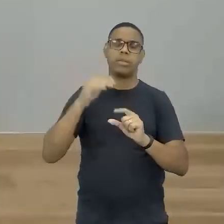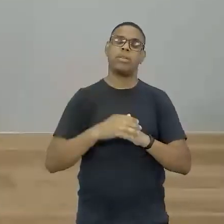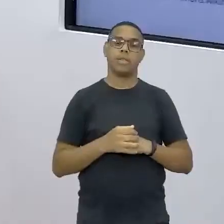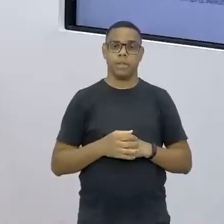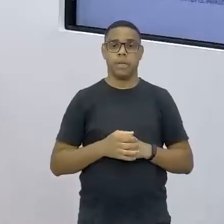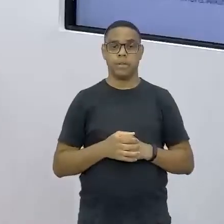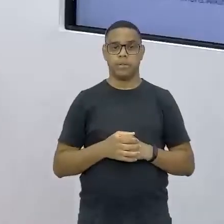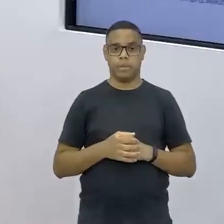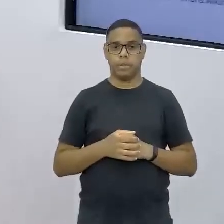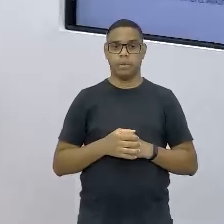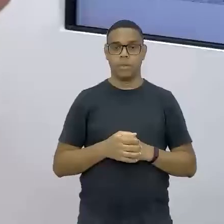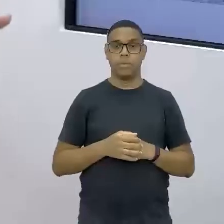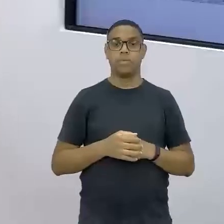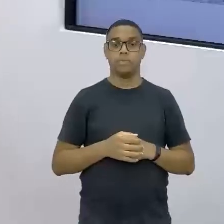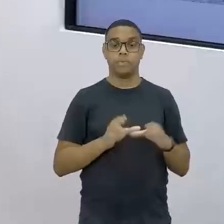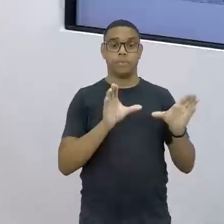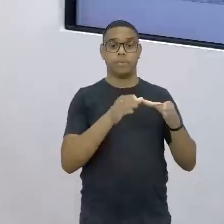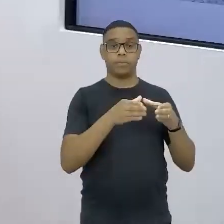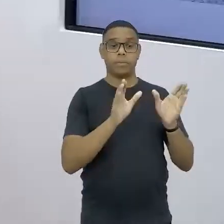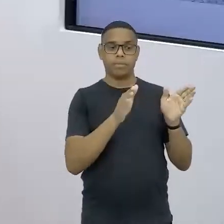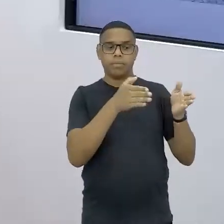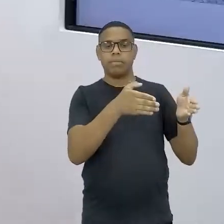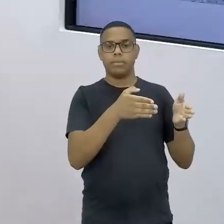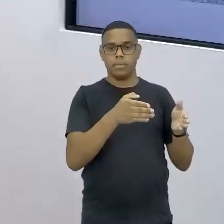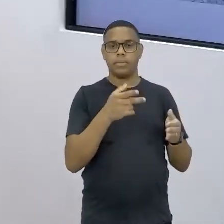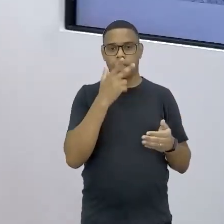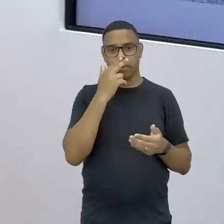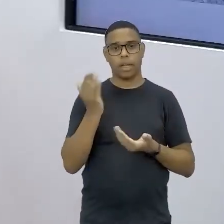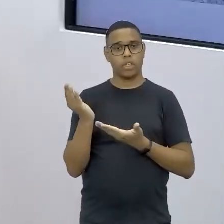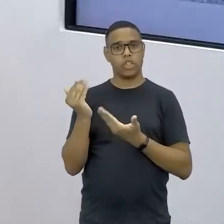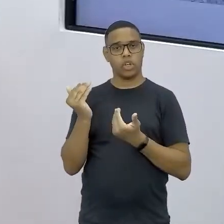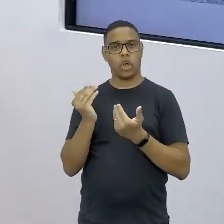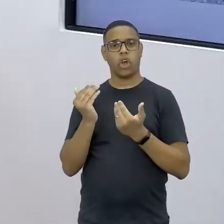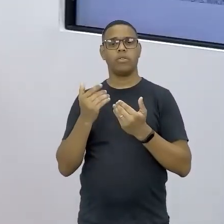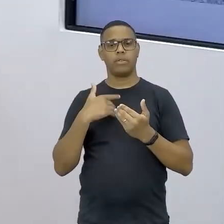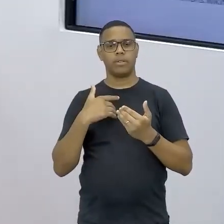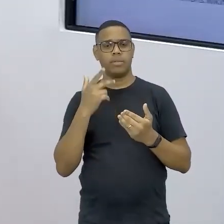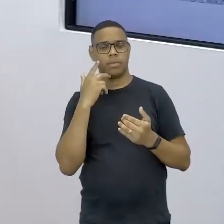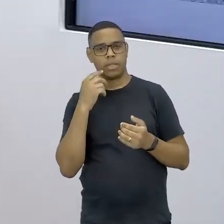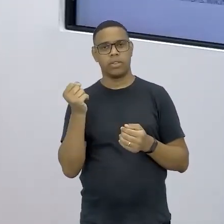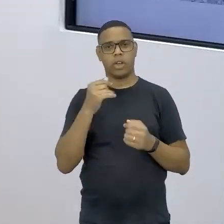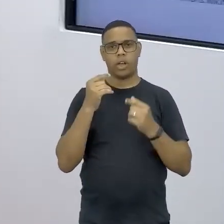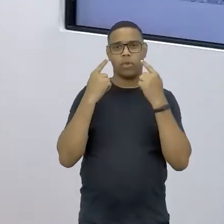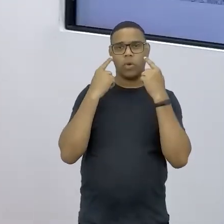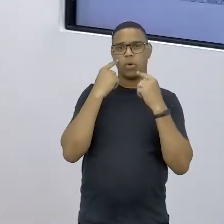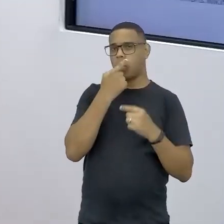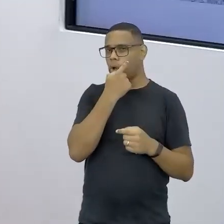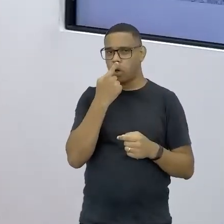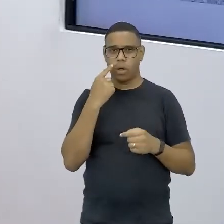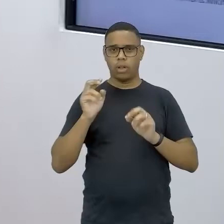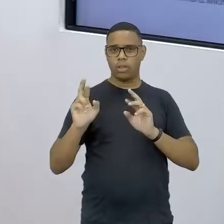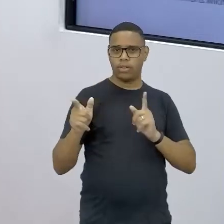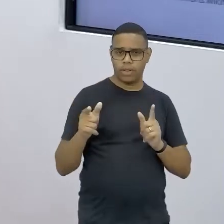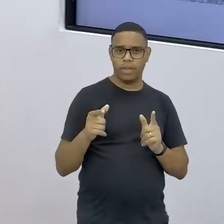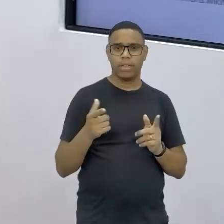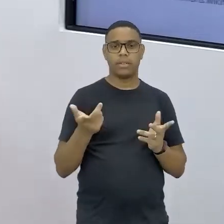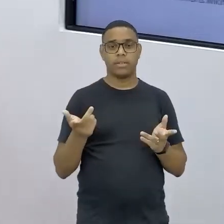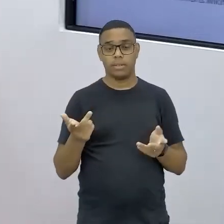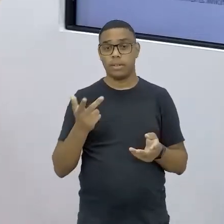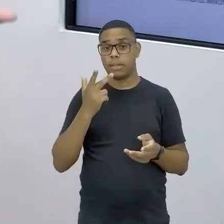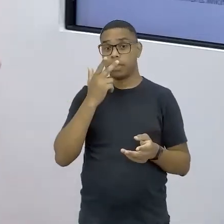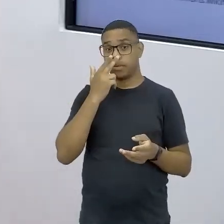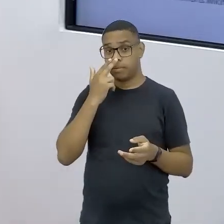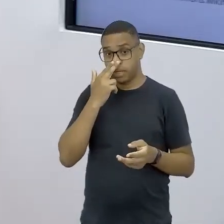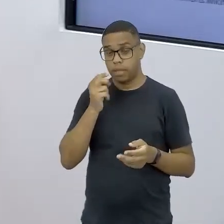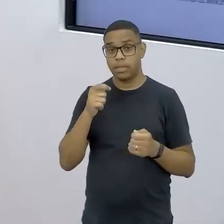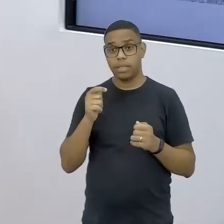mim, o do traçado ficou mais jovem. Mais Isso, jovial, também. né? Mais pop, mais moderninho. E aí, assim, me dá a sensação que